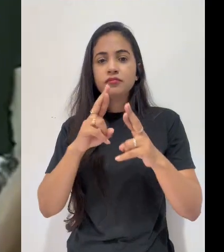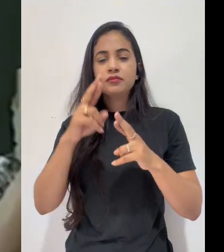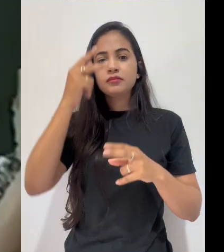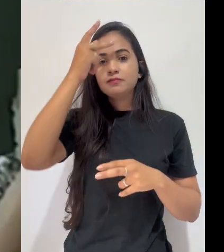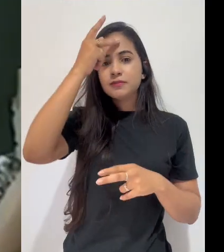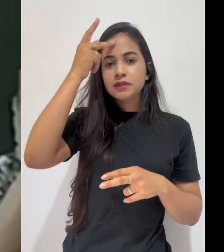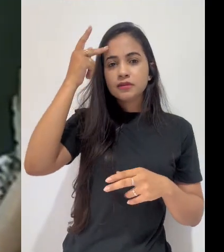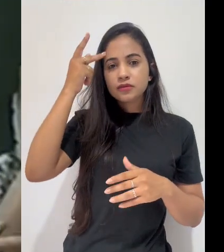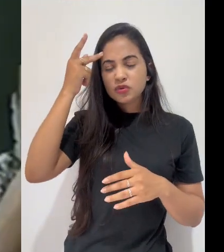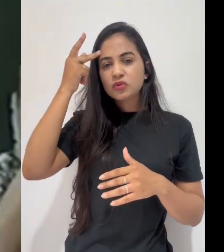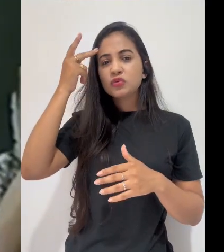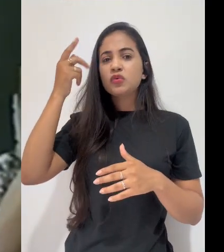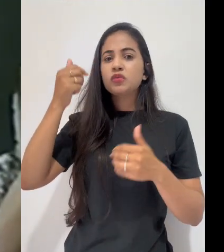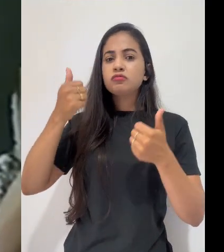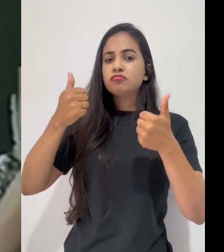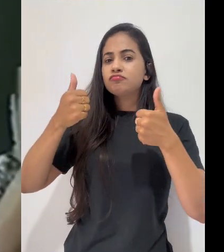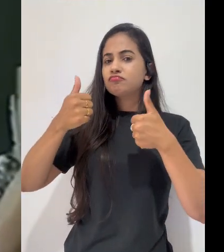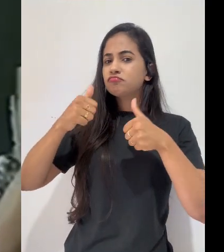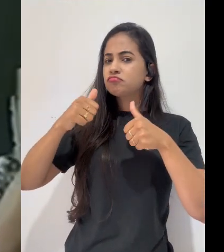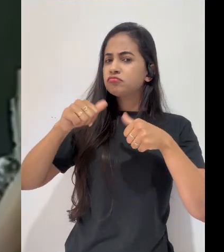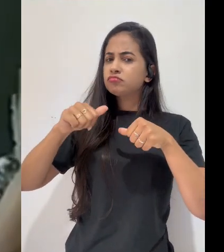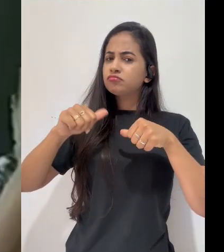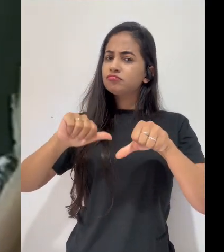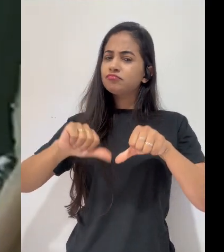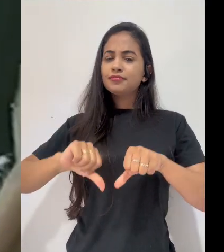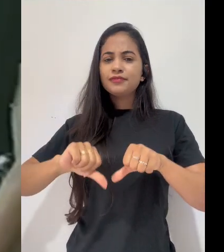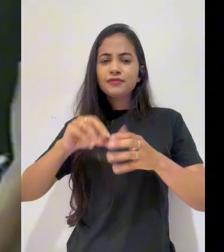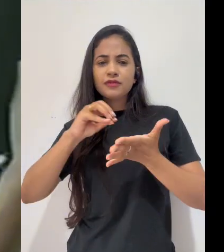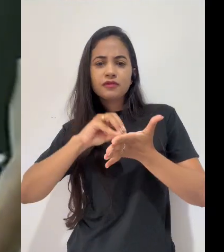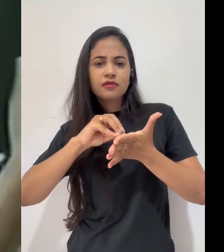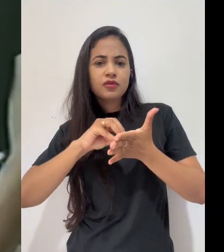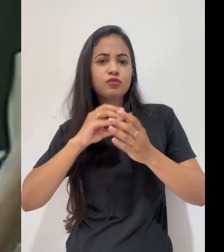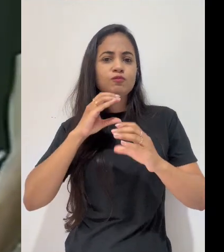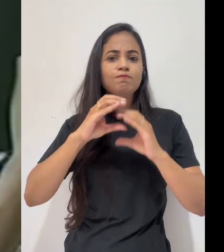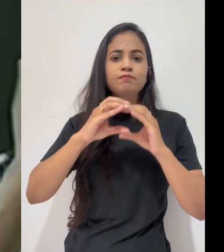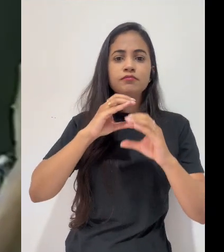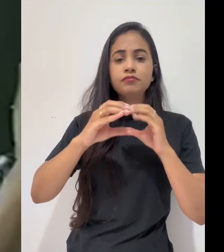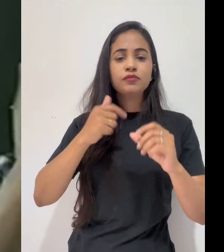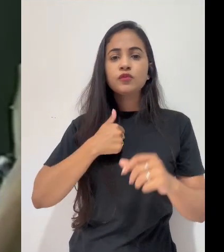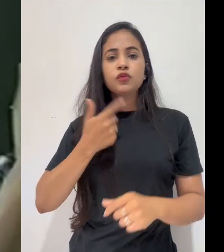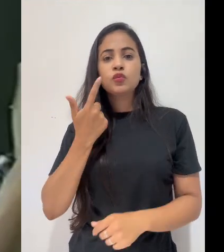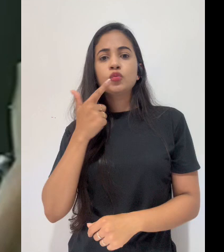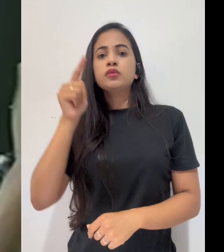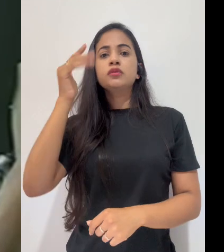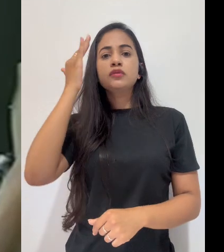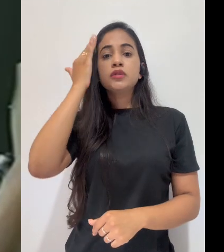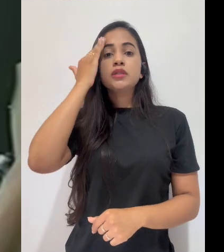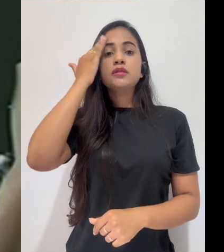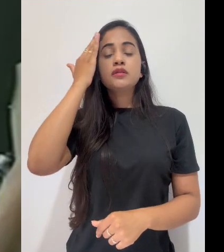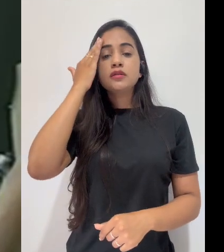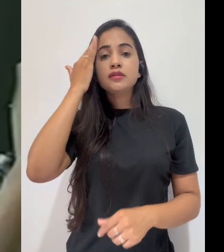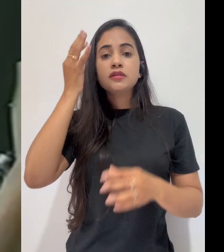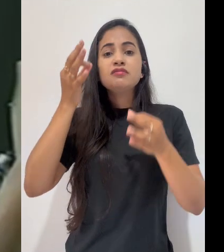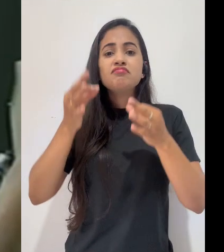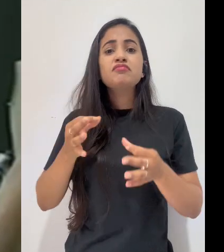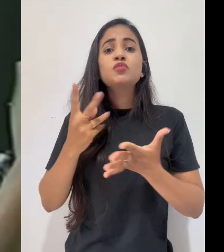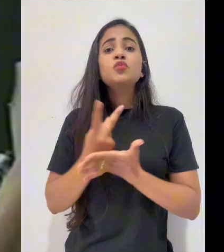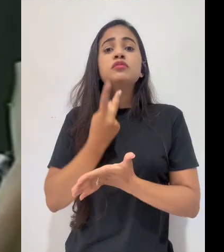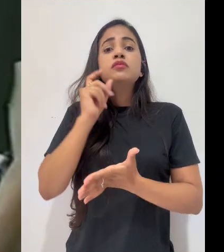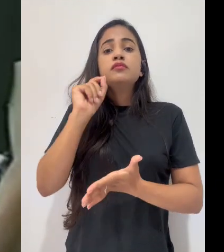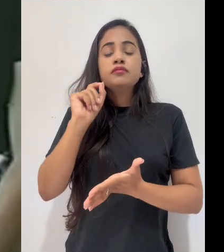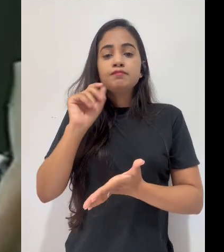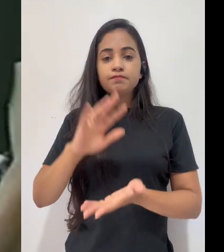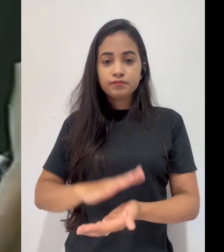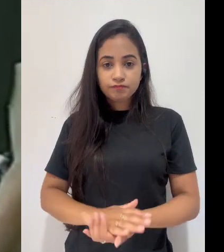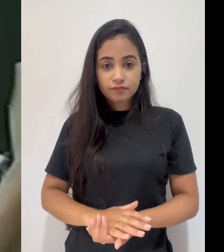se deteriorando a cada dia que passava. E nós não entendíamos por que aquilo estava acontecendo. De